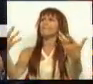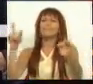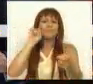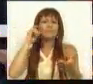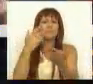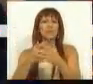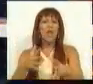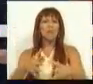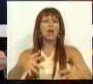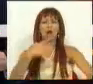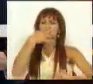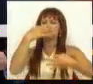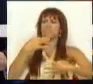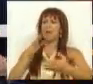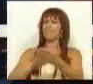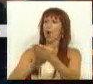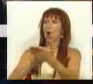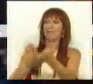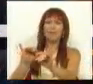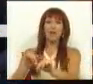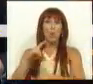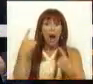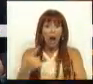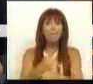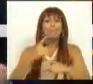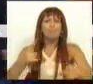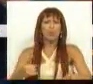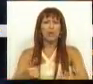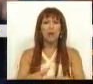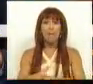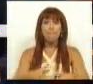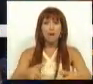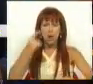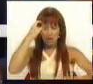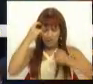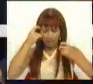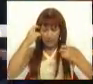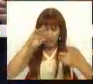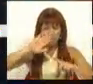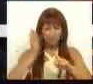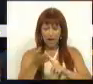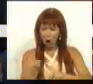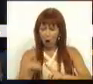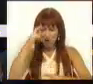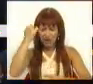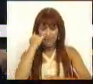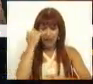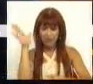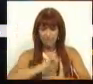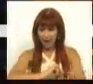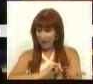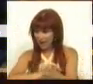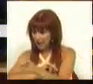garantir uma maior fiabilidade da prova. Eles existem precisamente para uma maior ponderação da pena nos crimes mais graves e é